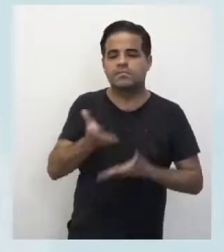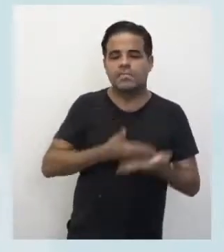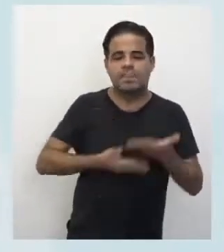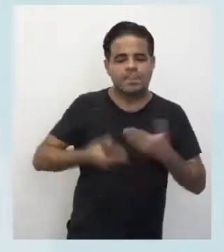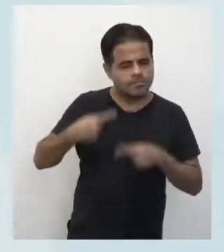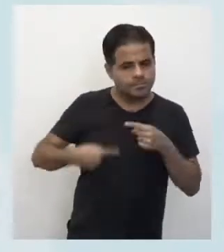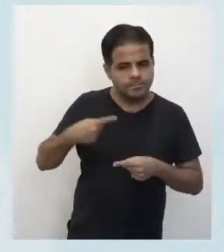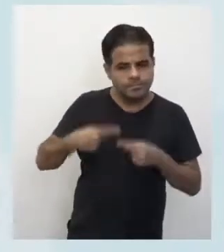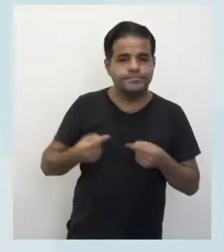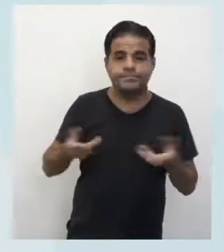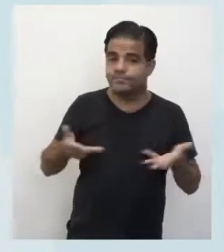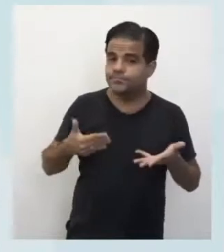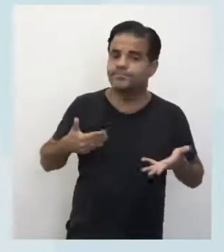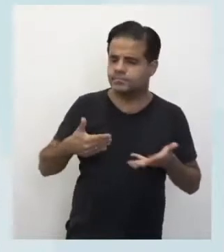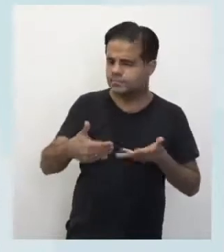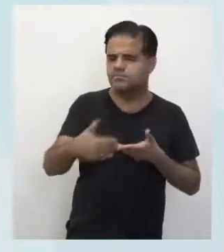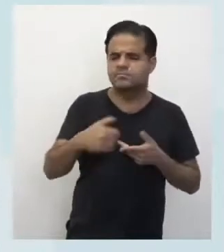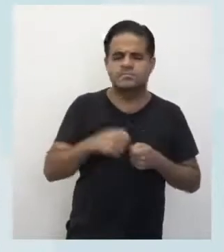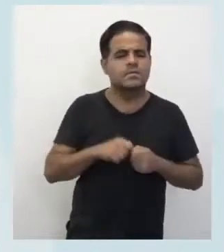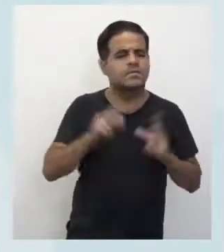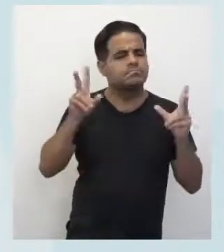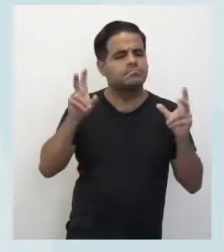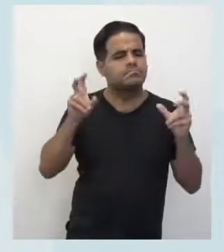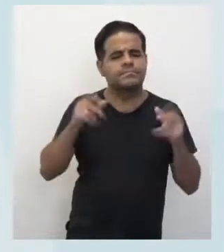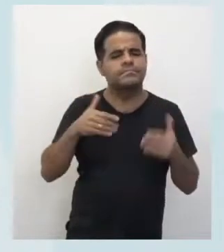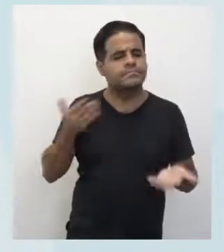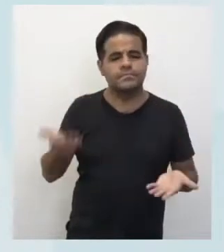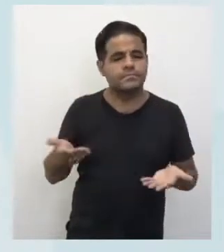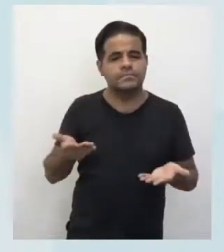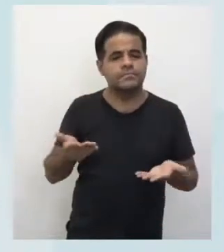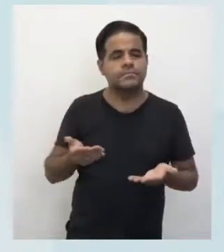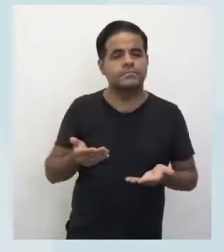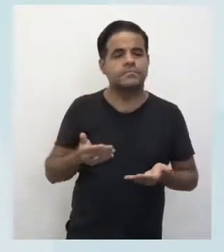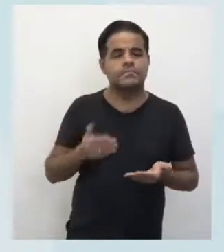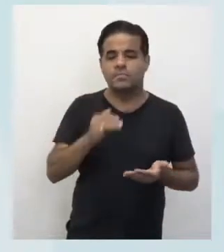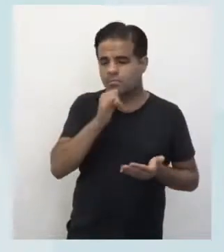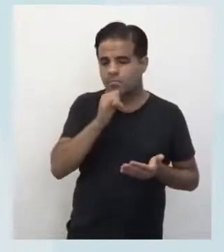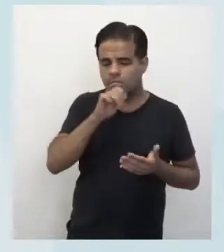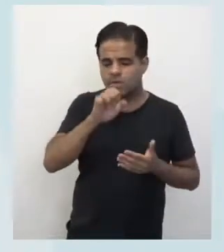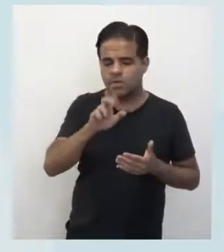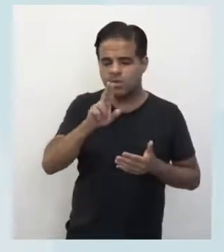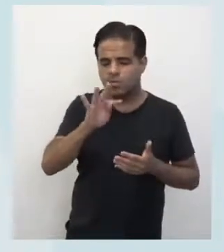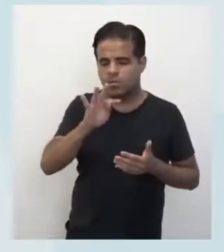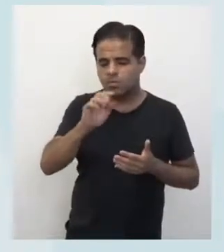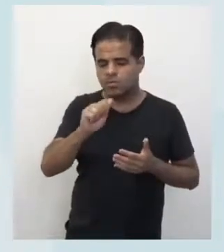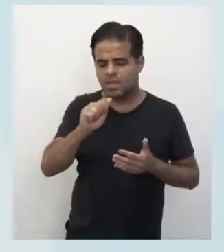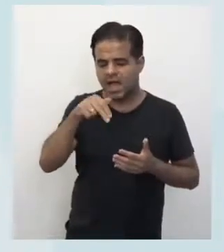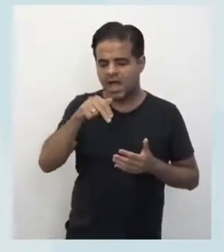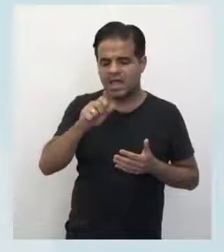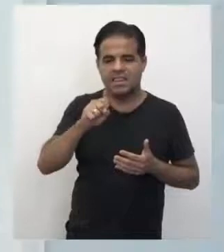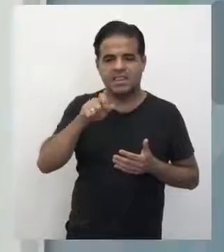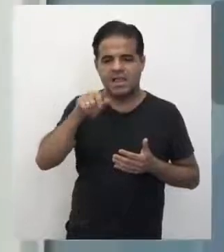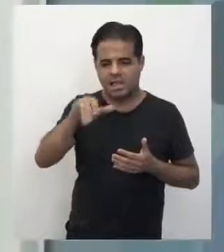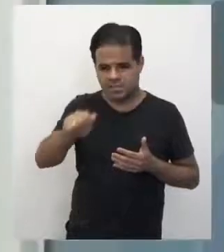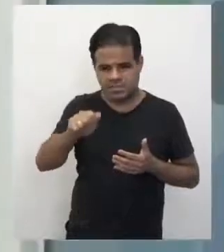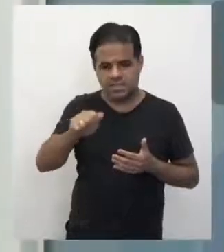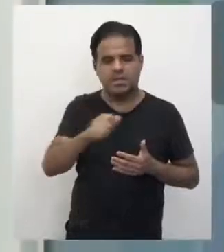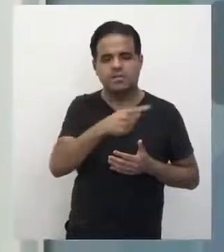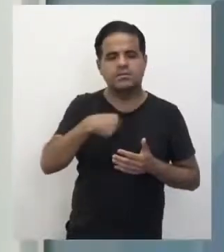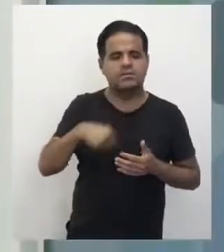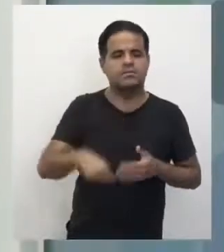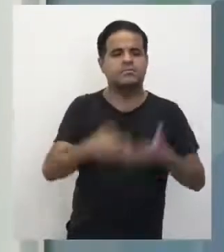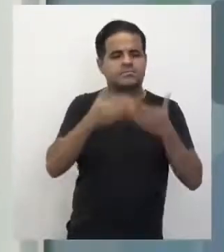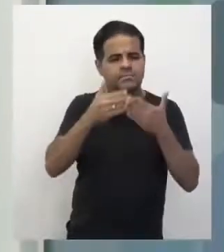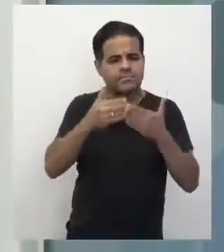debates que a gente faz hoje em dia, como a questão da eutanásia. A partir do momento que a